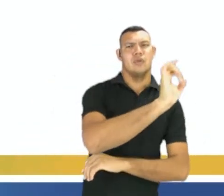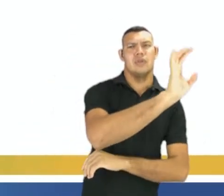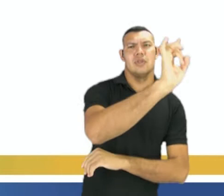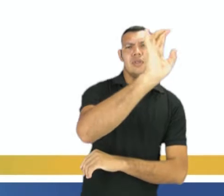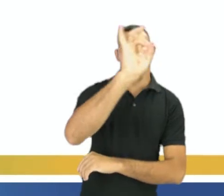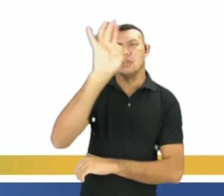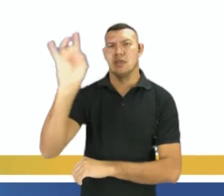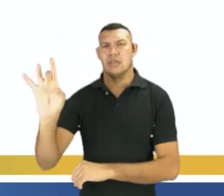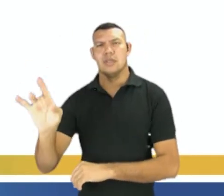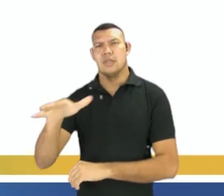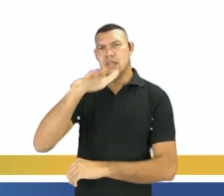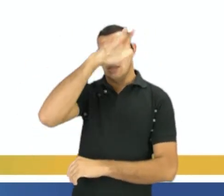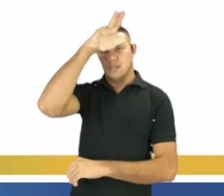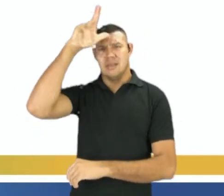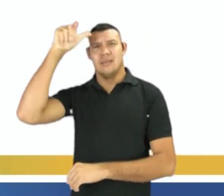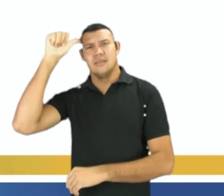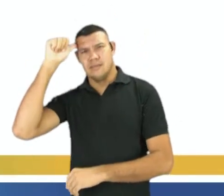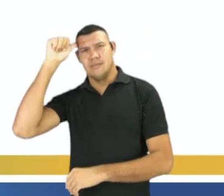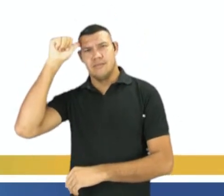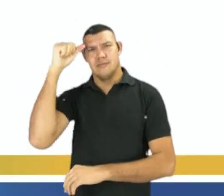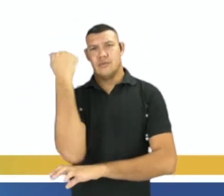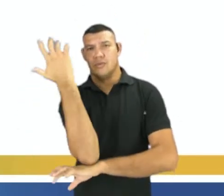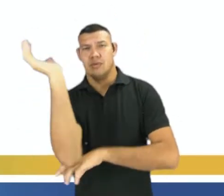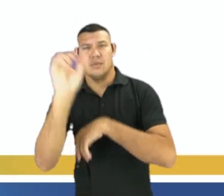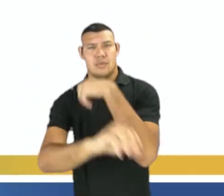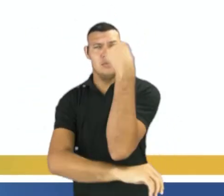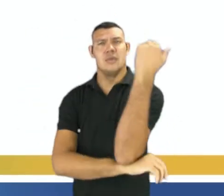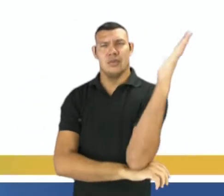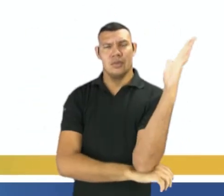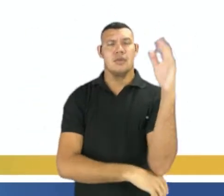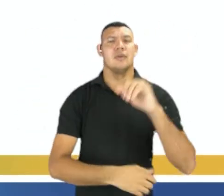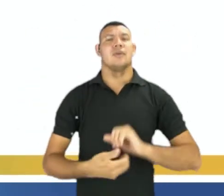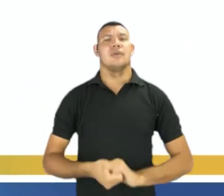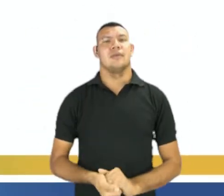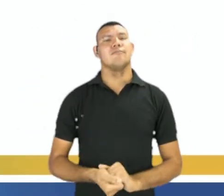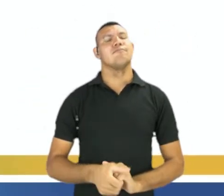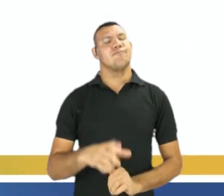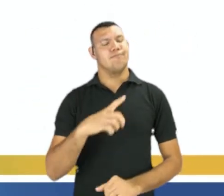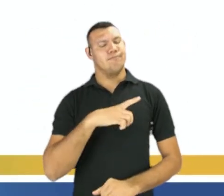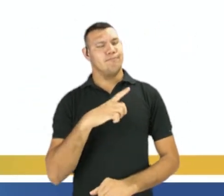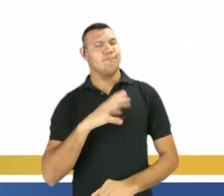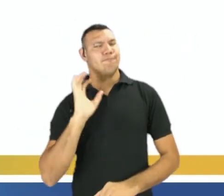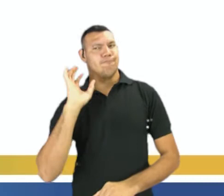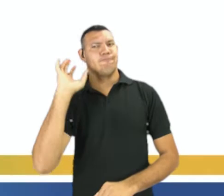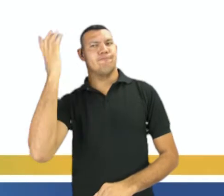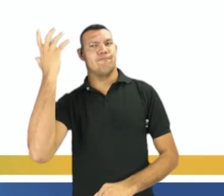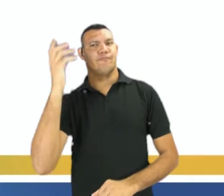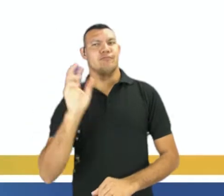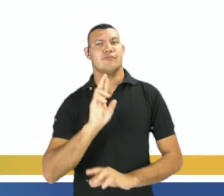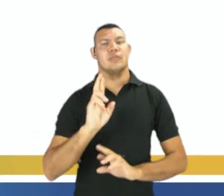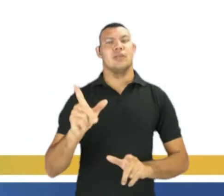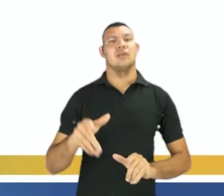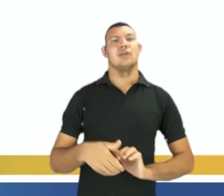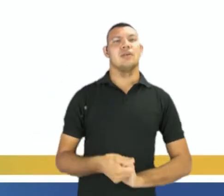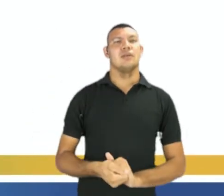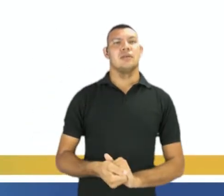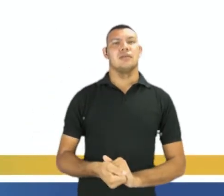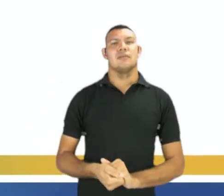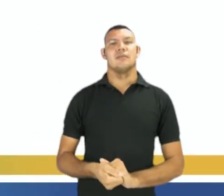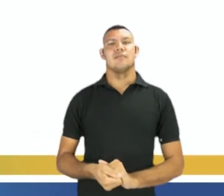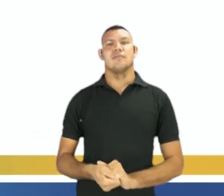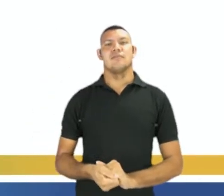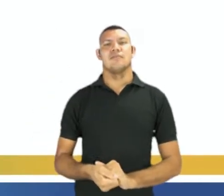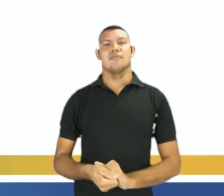Amazônia. Então, cada vegetação da floresta amazônica, cada vegetação tem o seu clima diferente. Então, por exemplo, o cerrado, ele